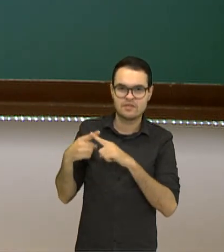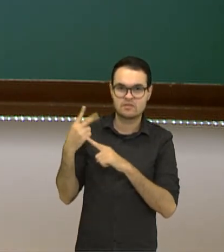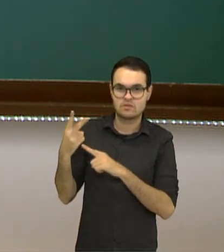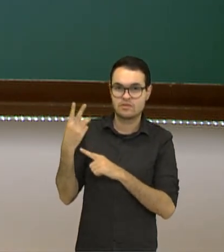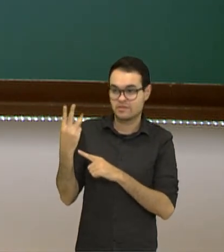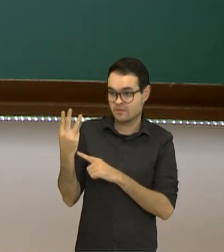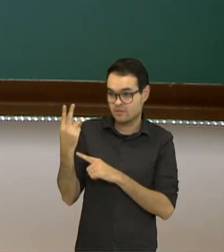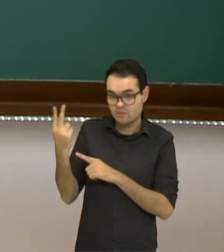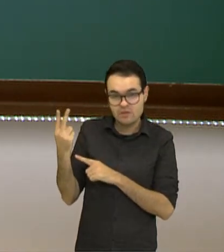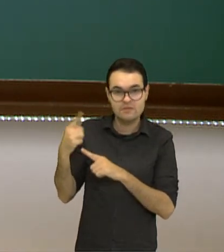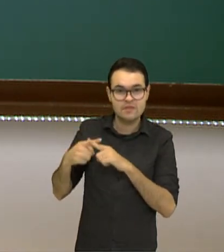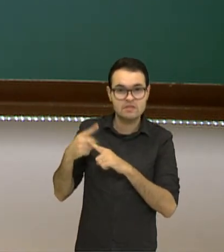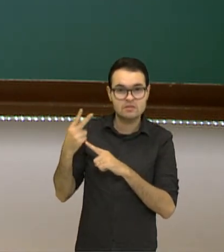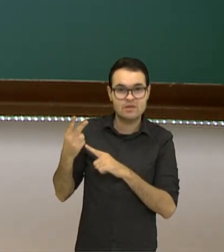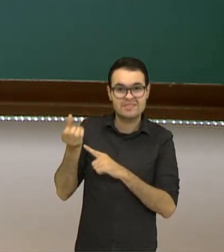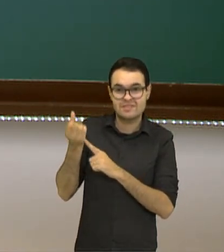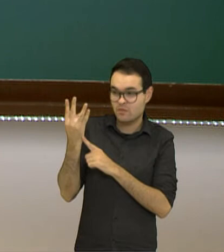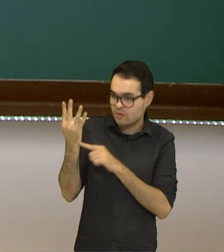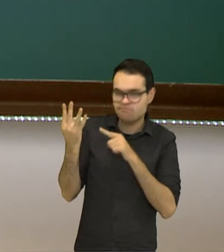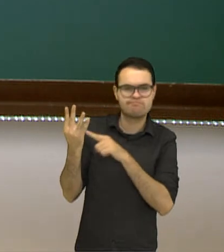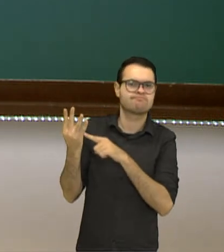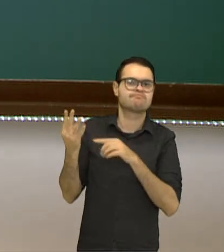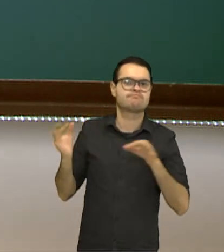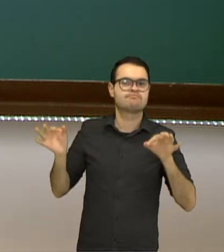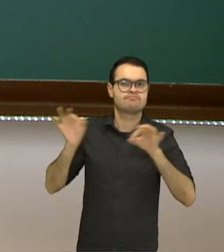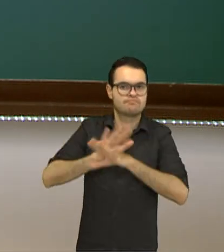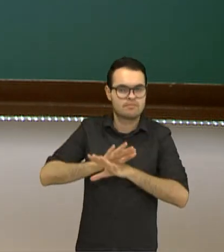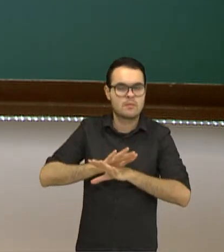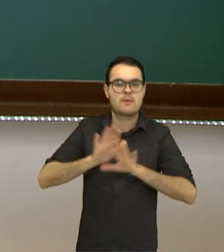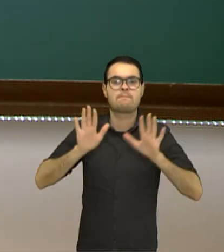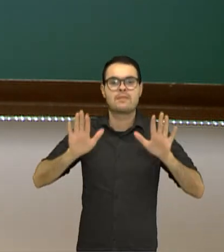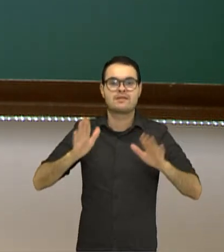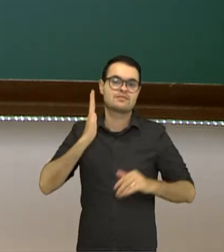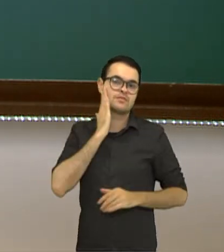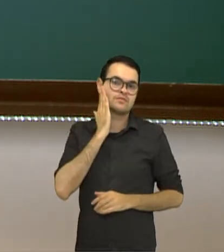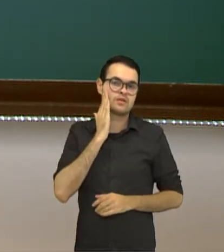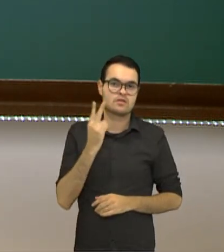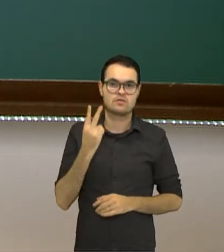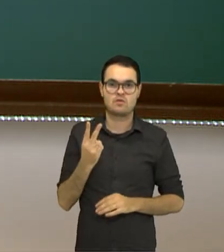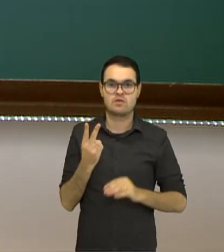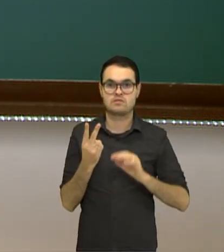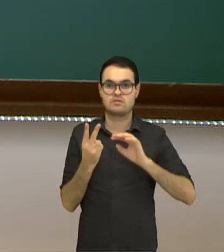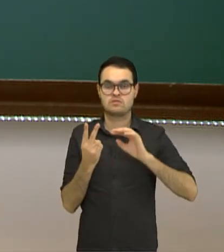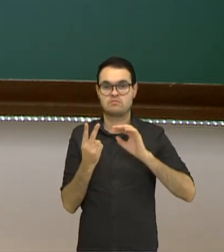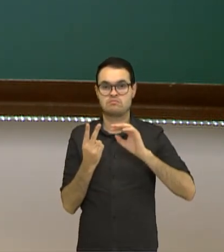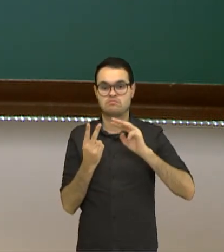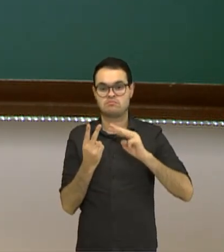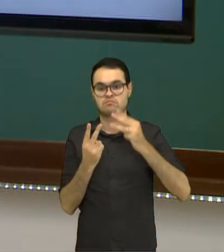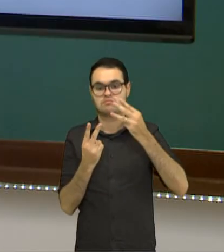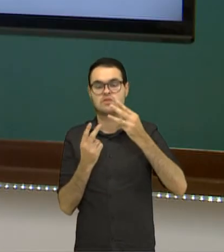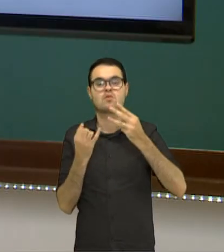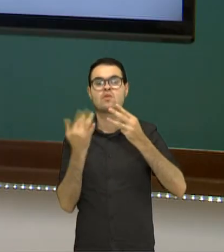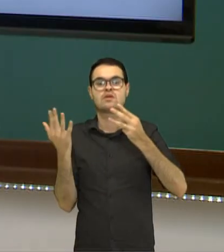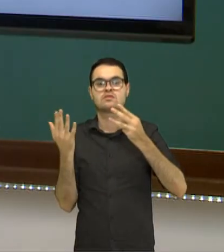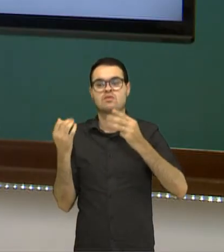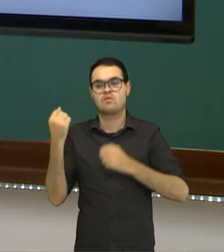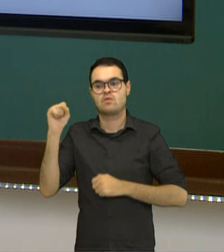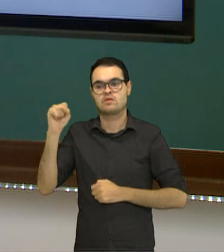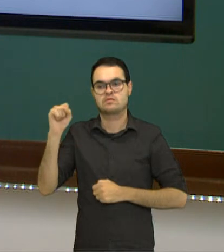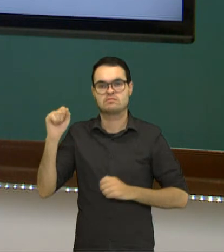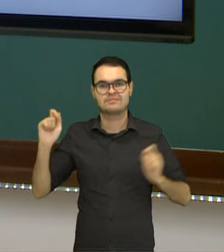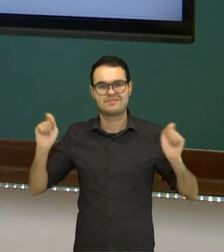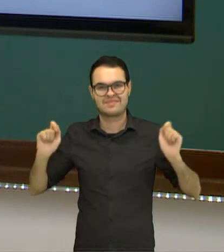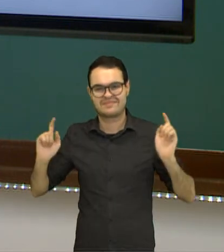vezes 2, 32, vezes 2, 64. Mas eu sei que 2 ao cubo é quanto? É 8. Então, eu